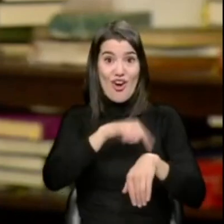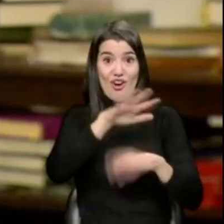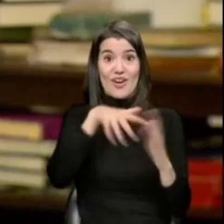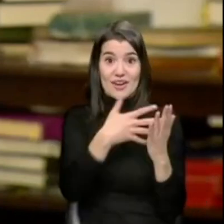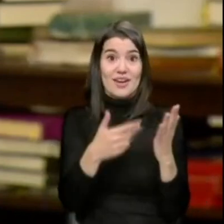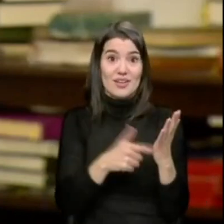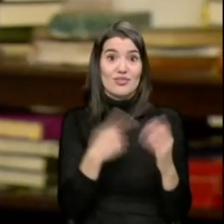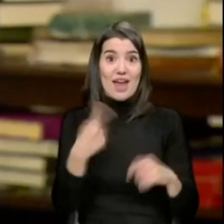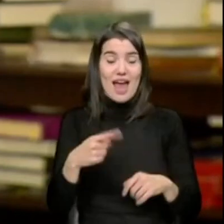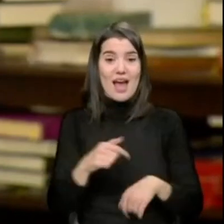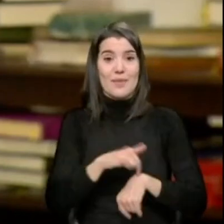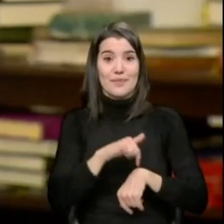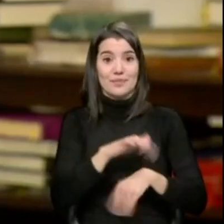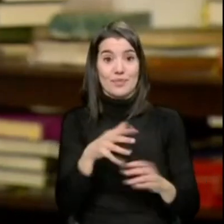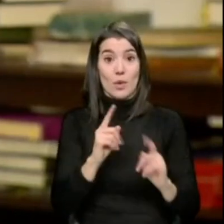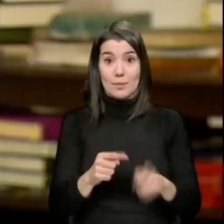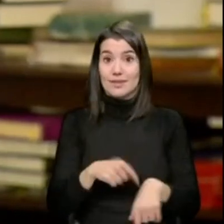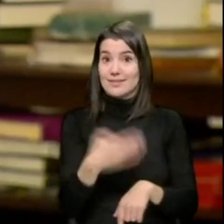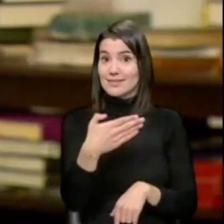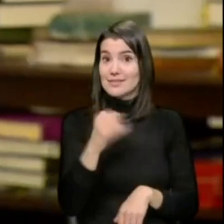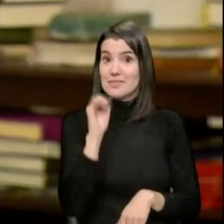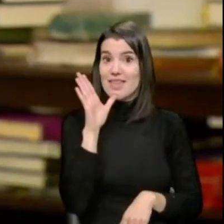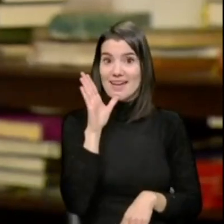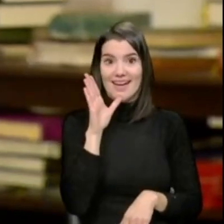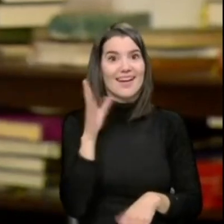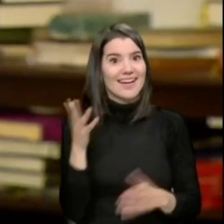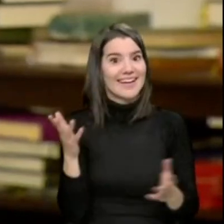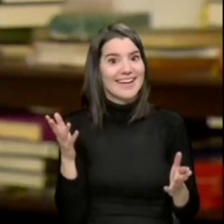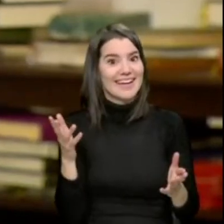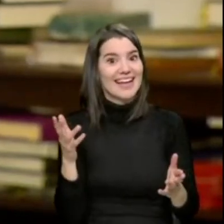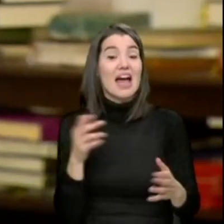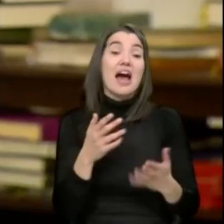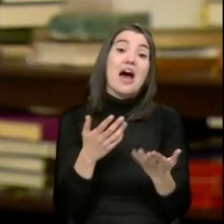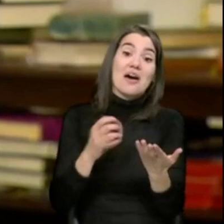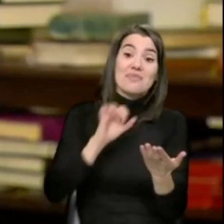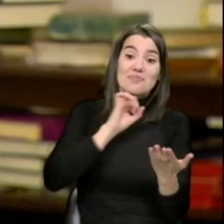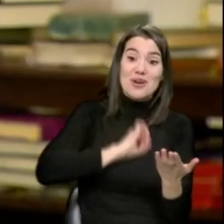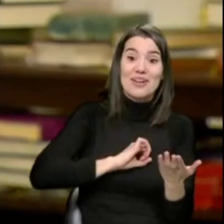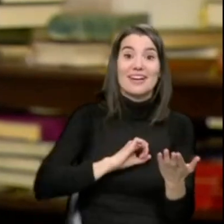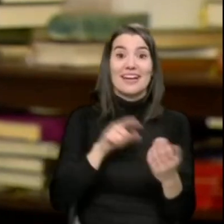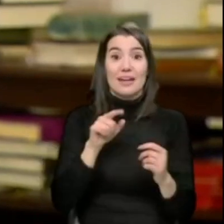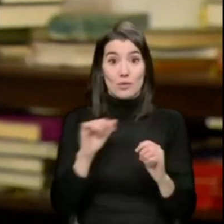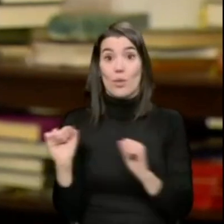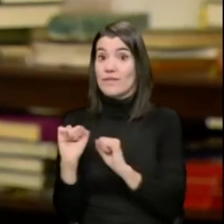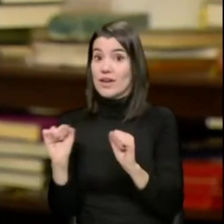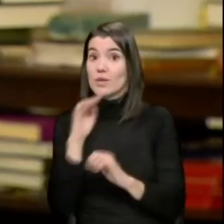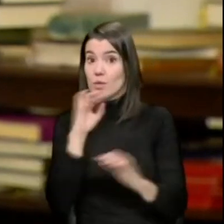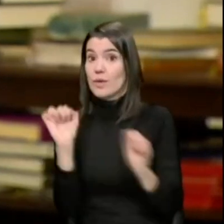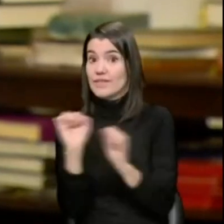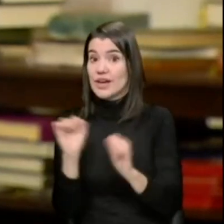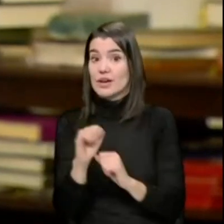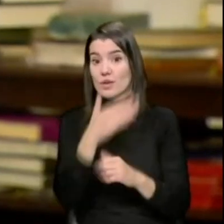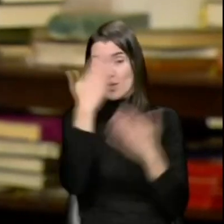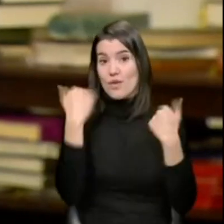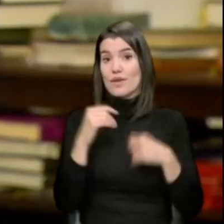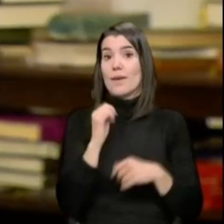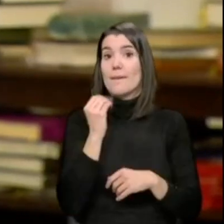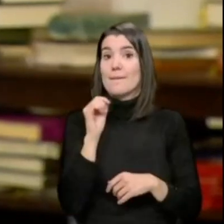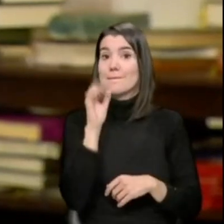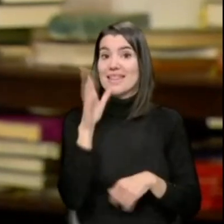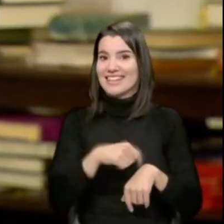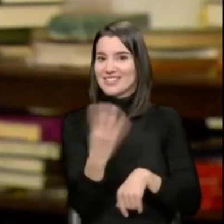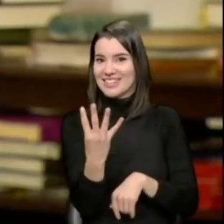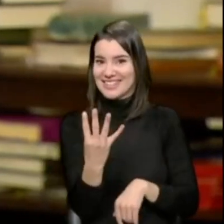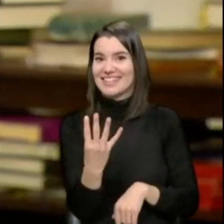hora da oração. Primeiro logo às 7 da manhã. Por acaso... Inverno. No inverno. No verão é às 4 da manhã. Pois, é